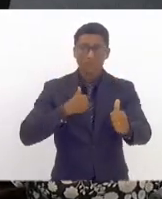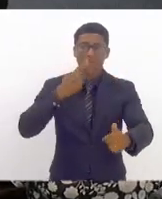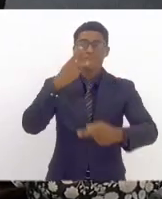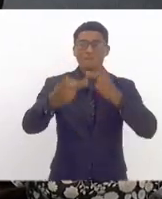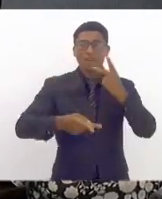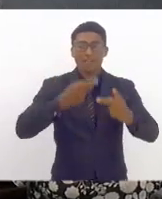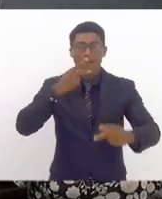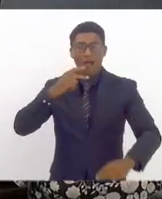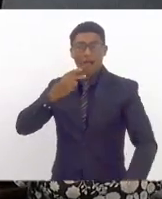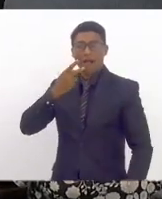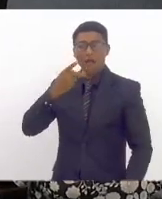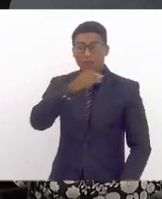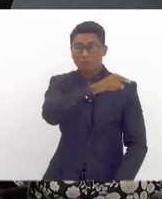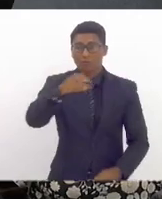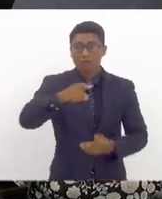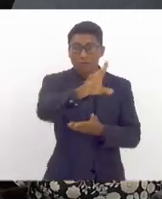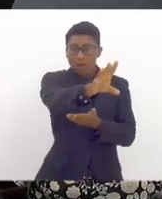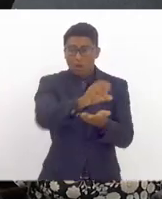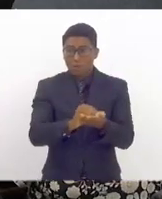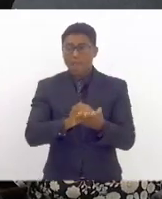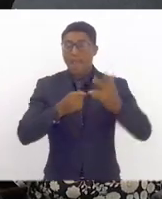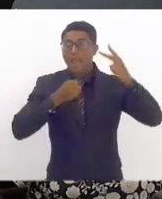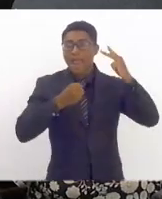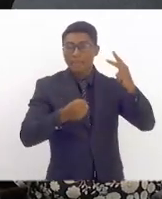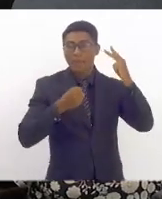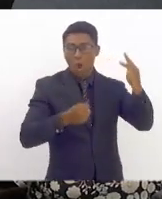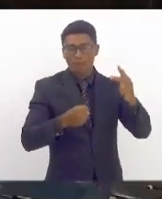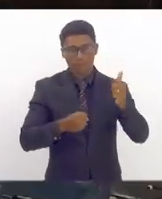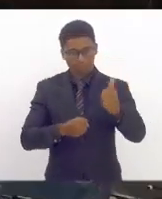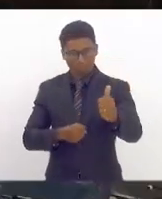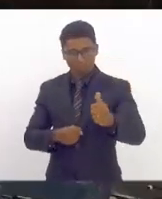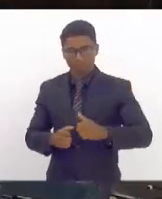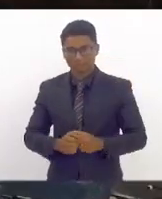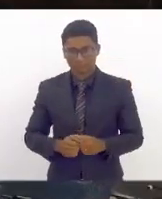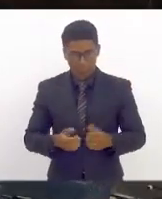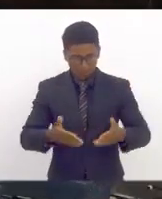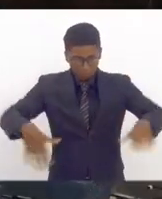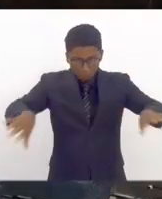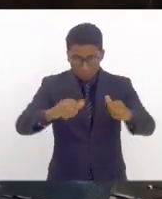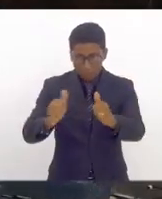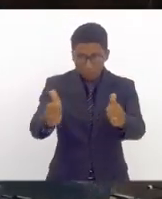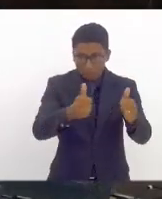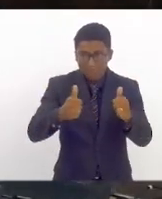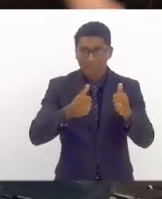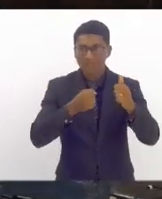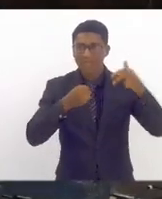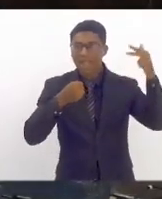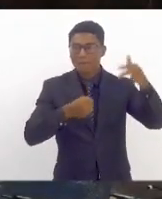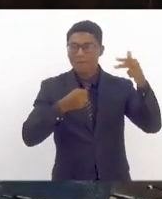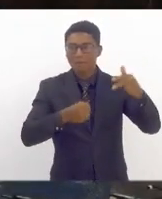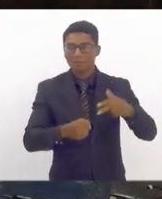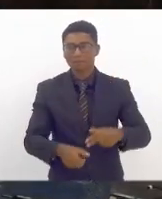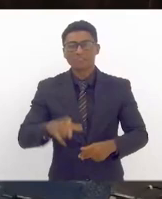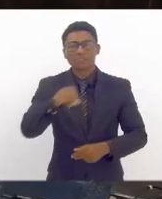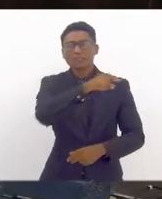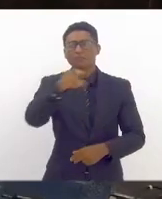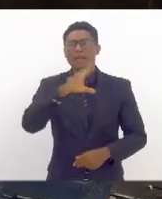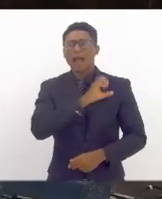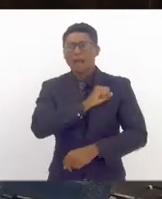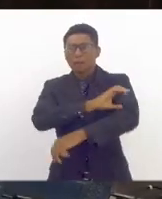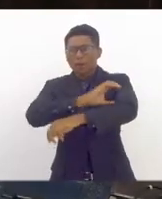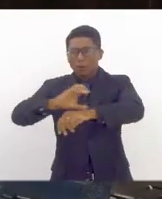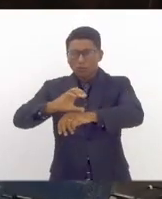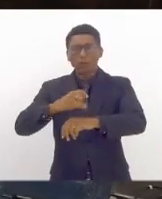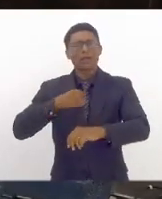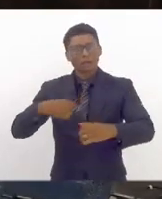o grito de guerra vocês só vão vir comigo falar hip hop Tá OK tá todo mundo aí hip hop aí se vocês ama essa Cultura